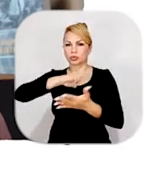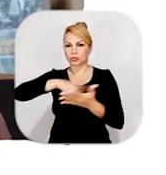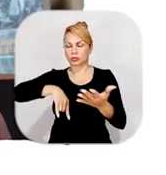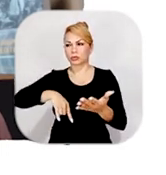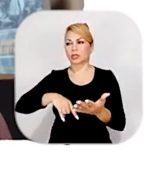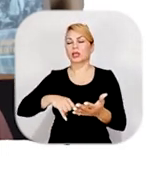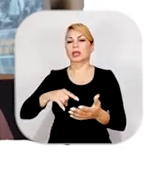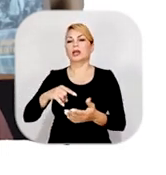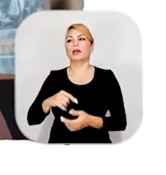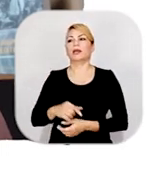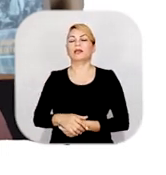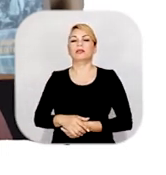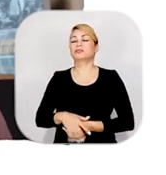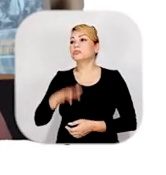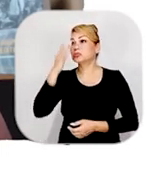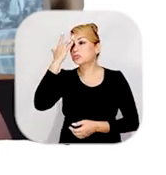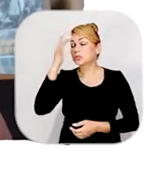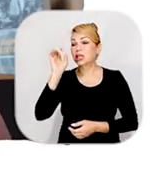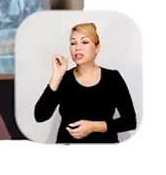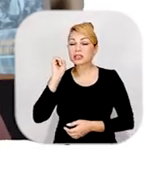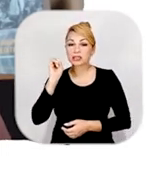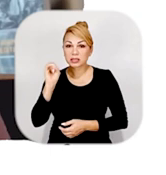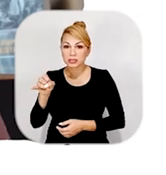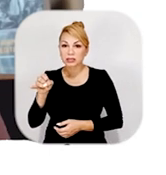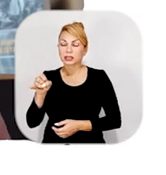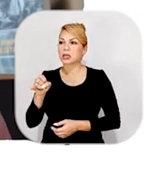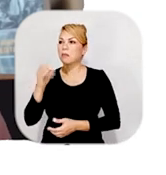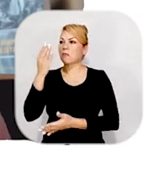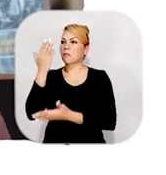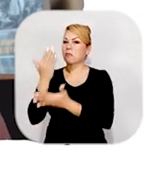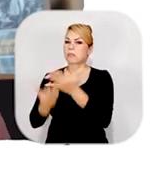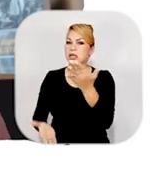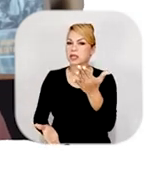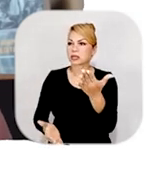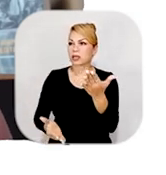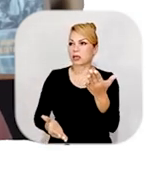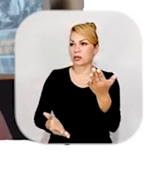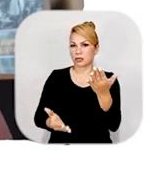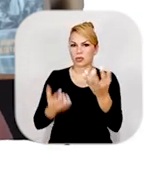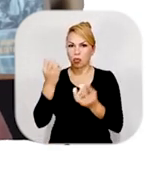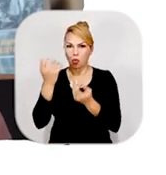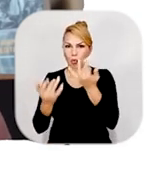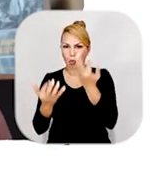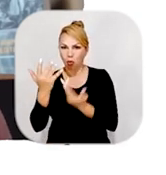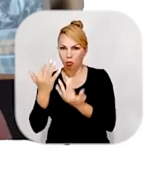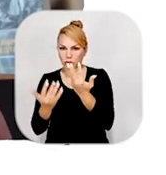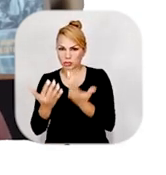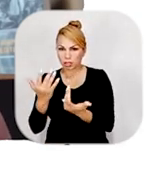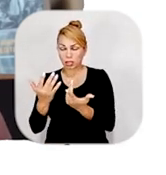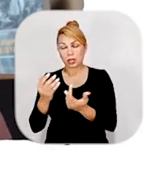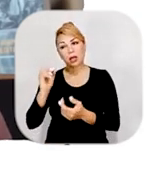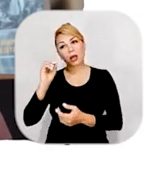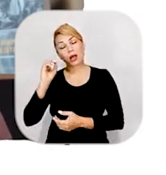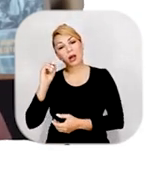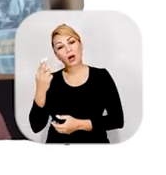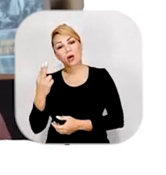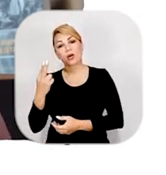Museu Nacional, e eu não sei se eles foram perdidos no incêndio ou se eles estão em algum